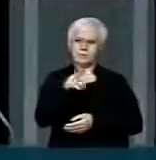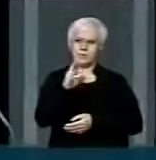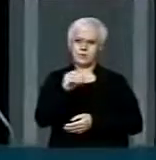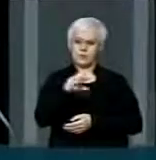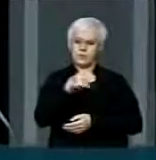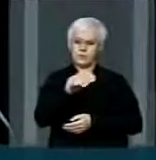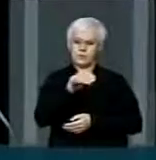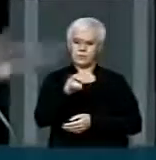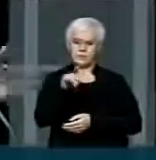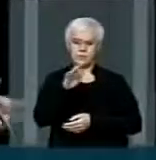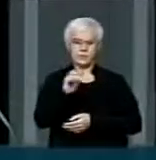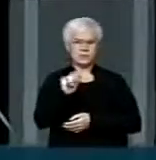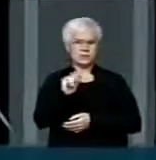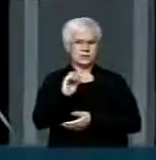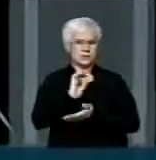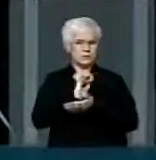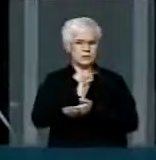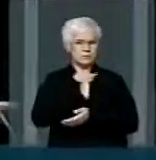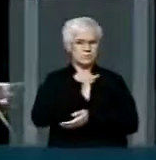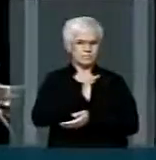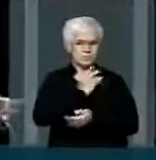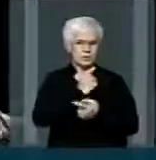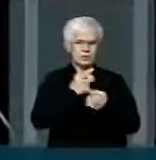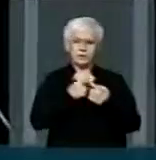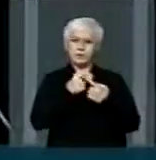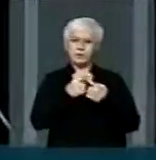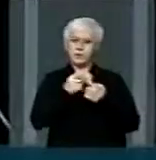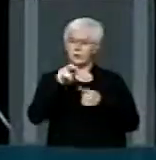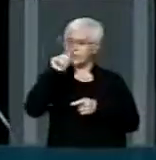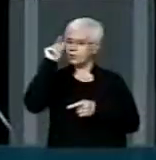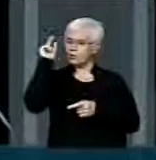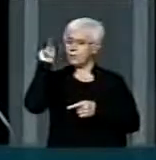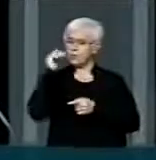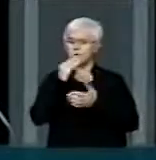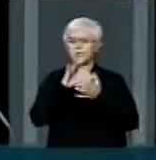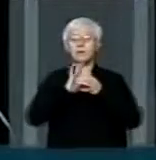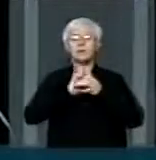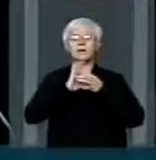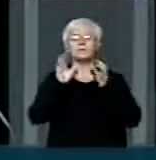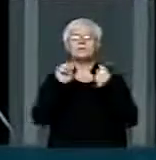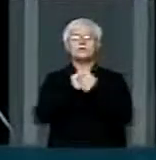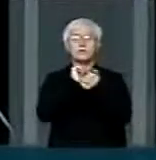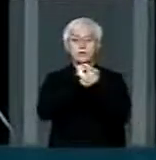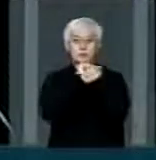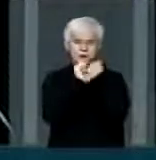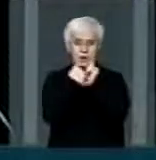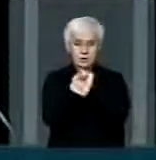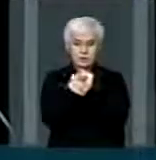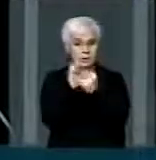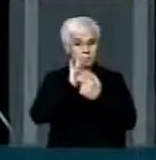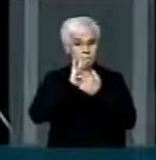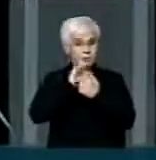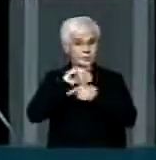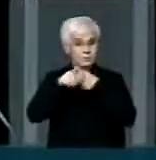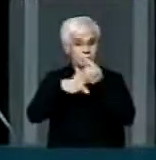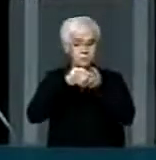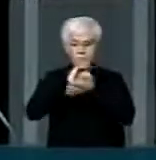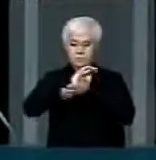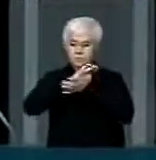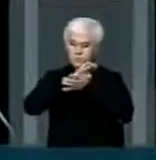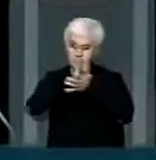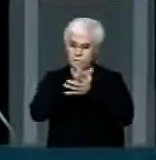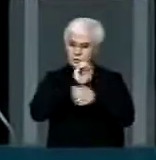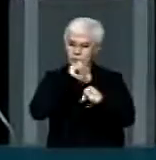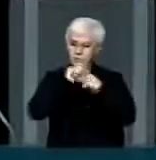de ter permitido que a escravidão levasse ao extermínio das